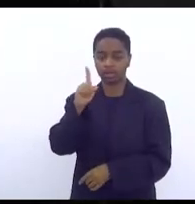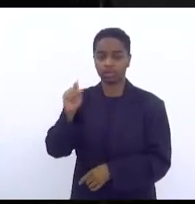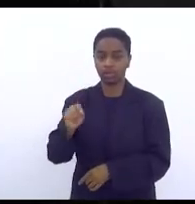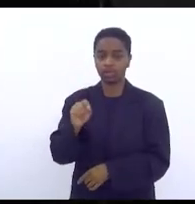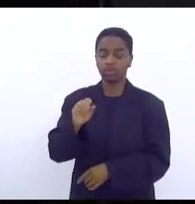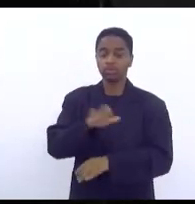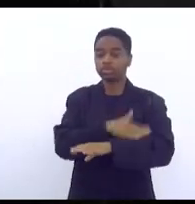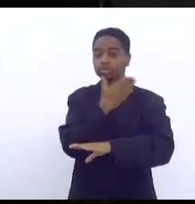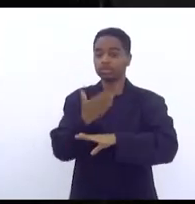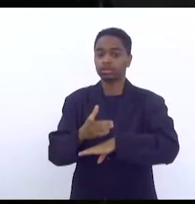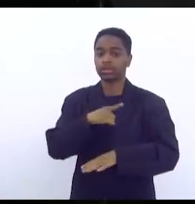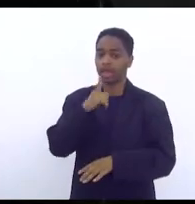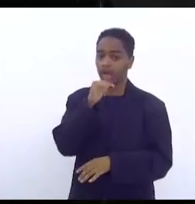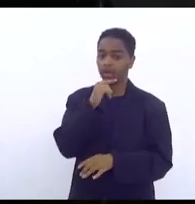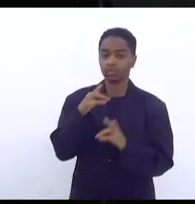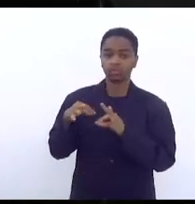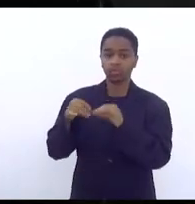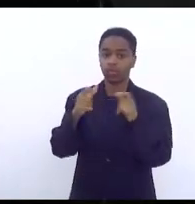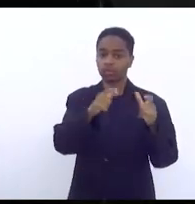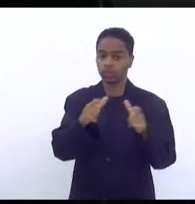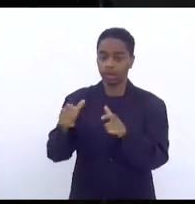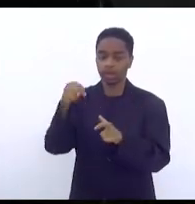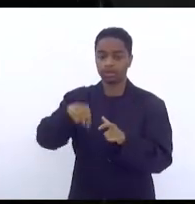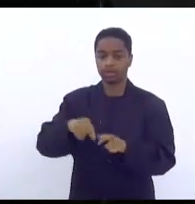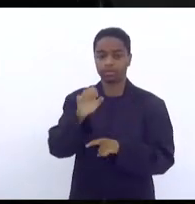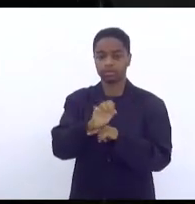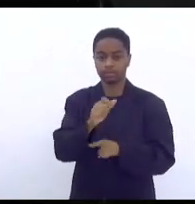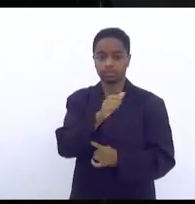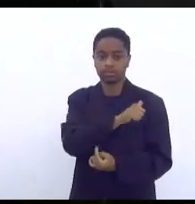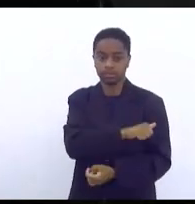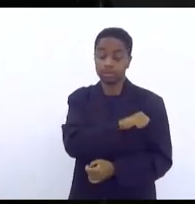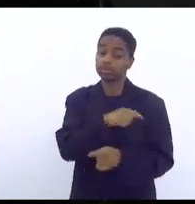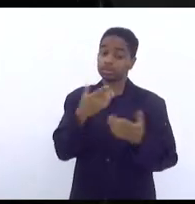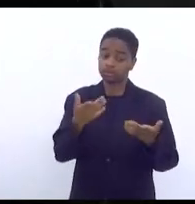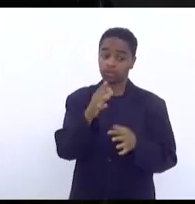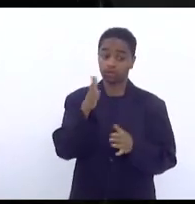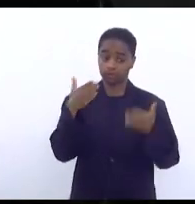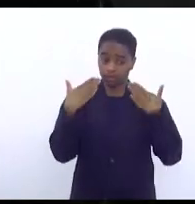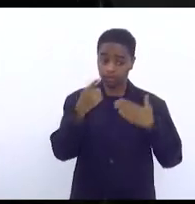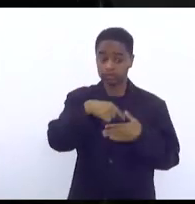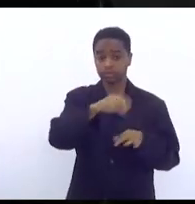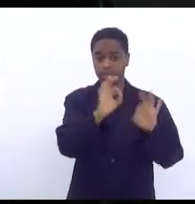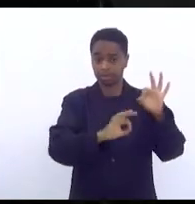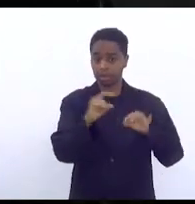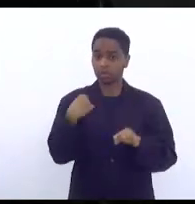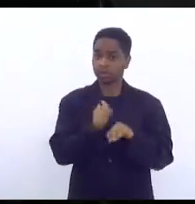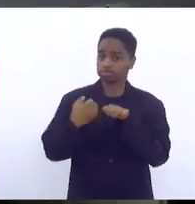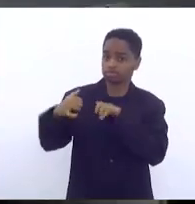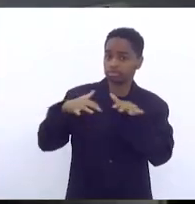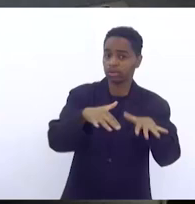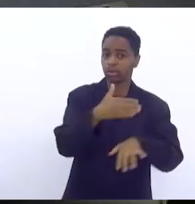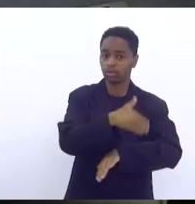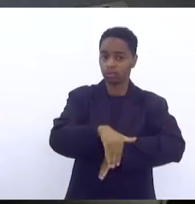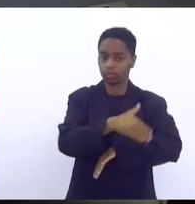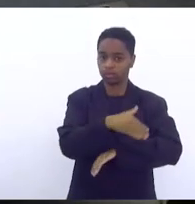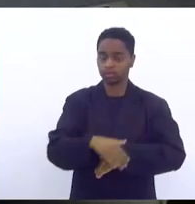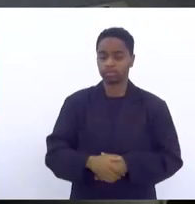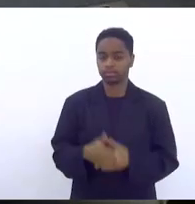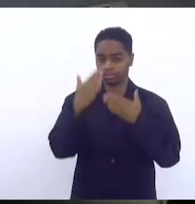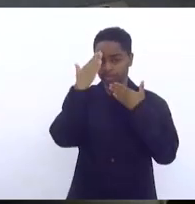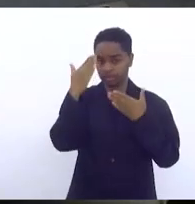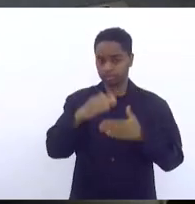Rocinha em todas as favelas em todas as periferias e verão preparem-se iremos para as ruas muito